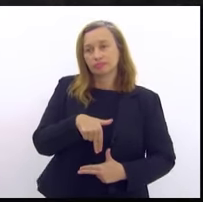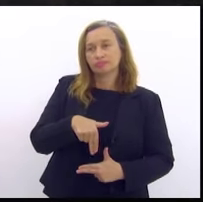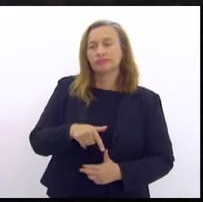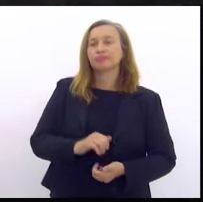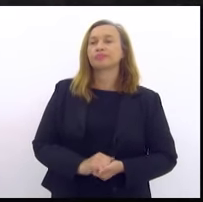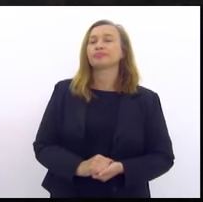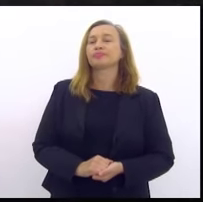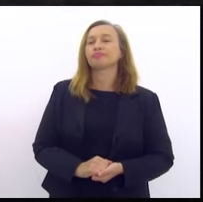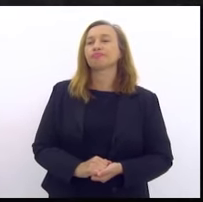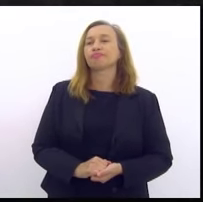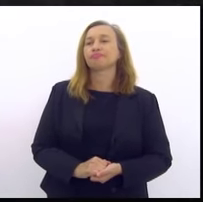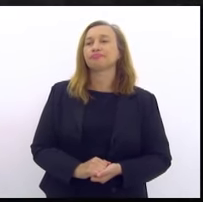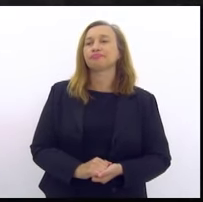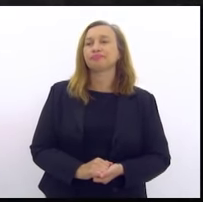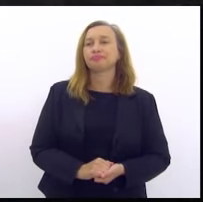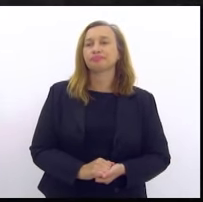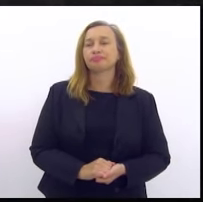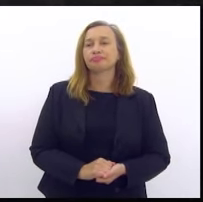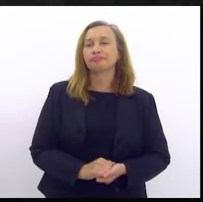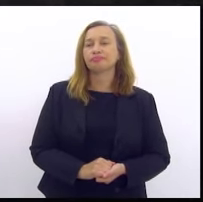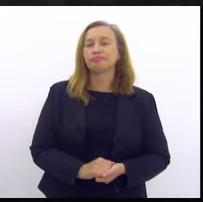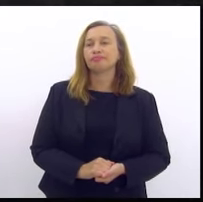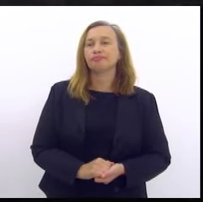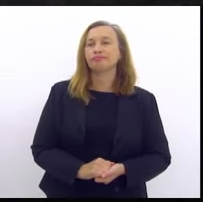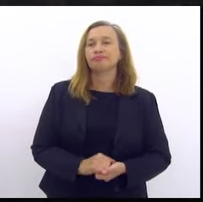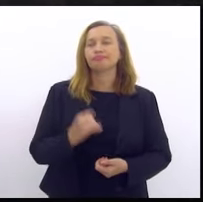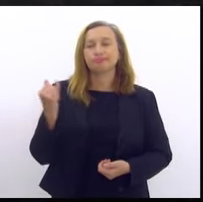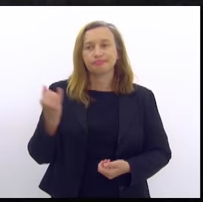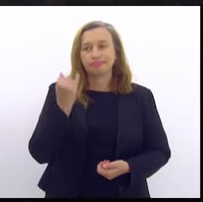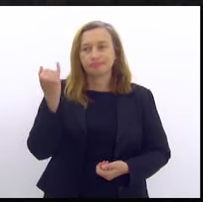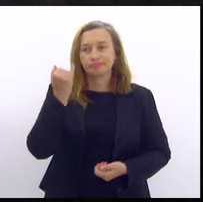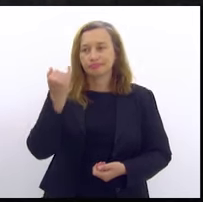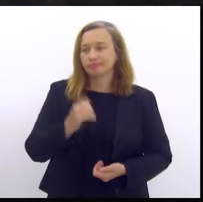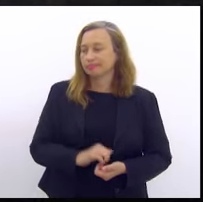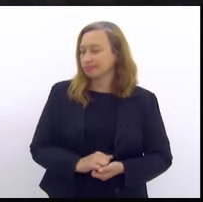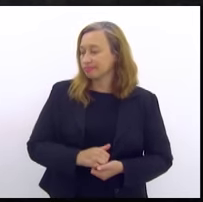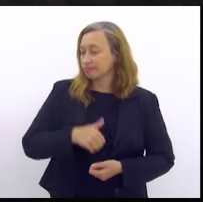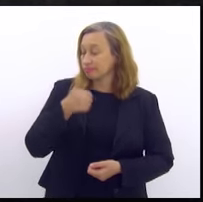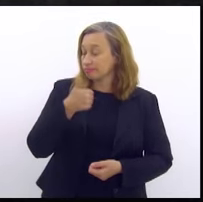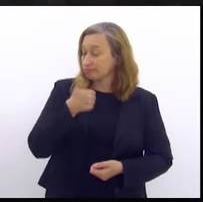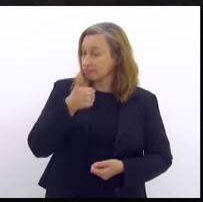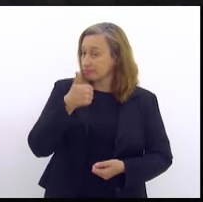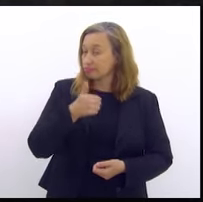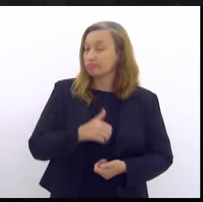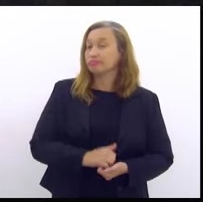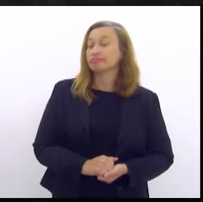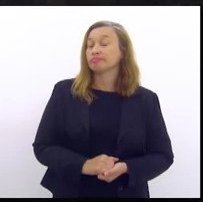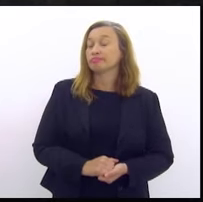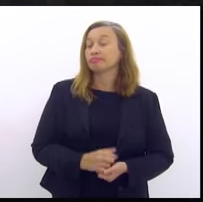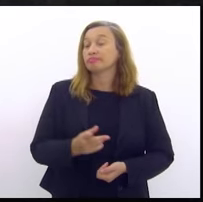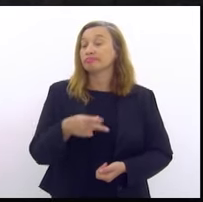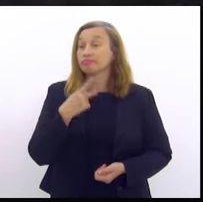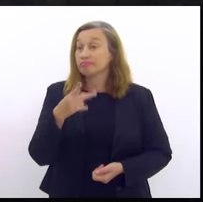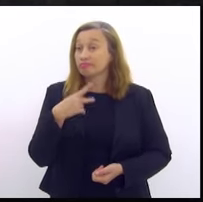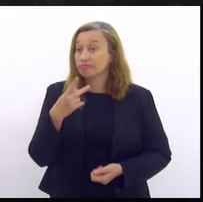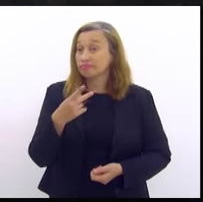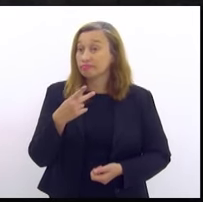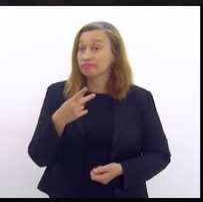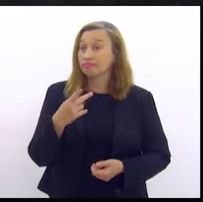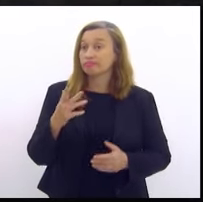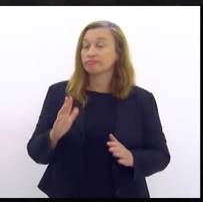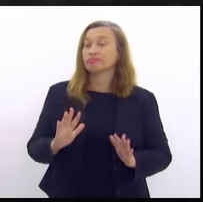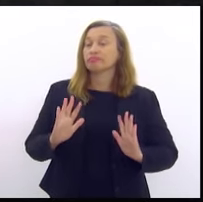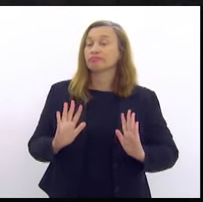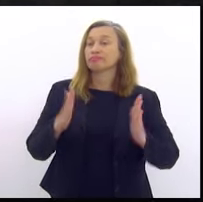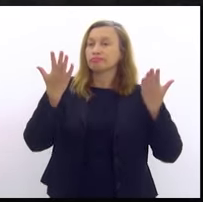são de grande relevância. O primeiro é falar sobre o nosso festival, o